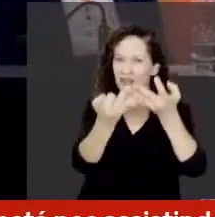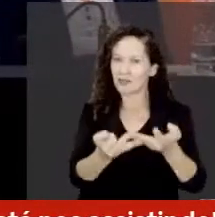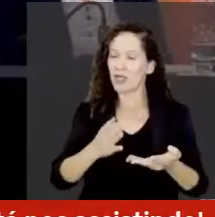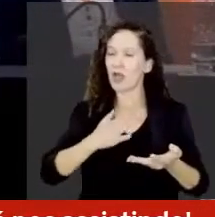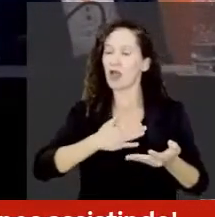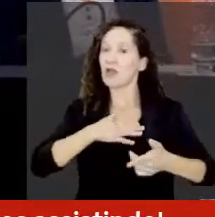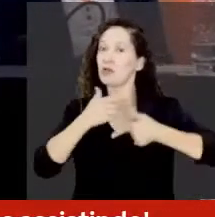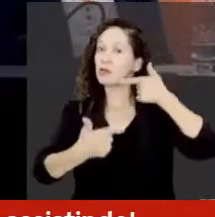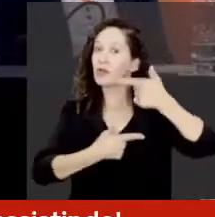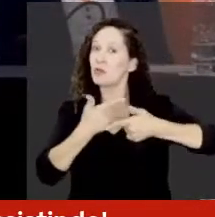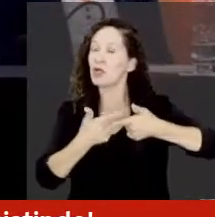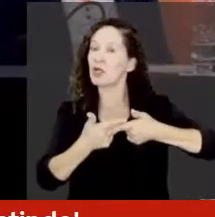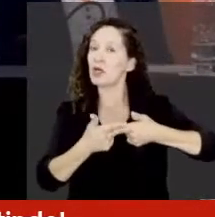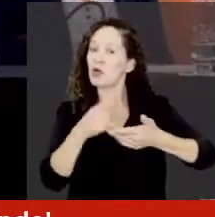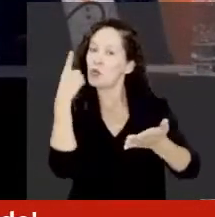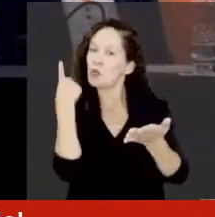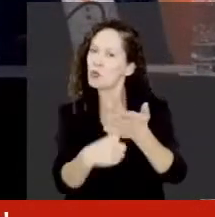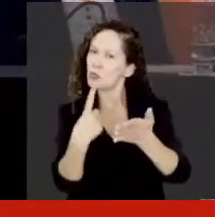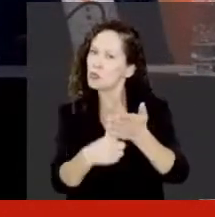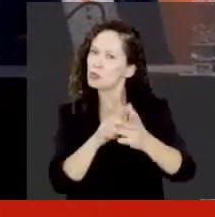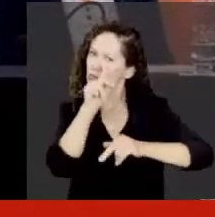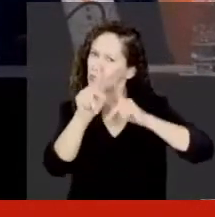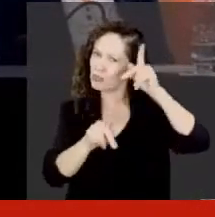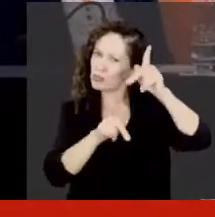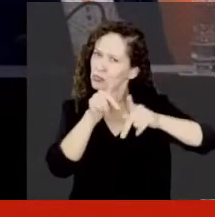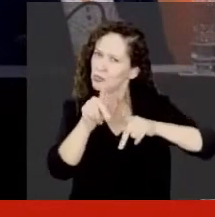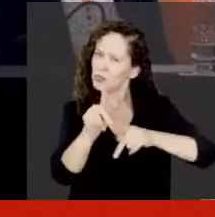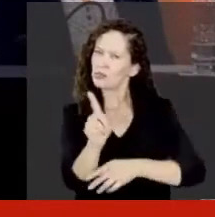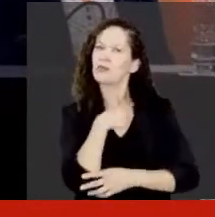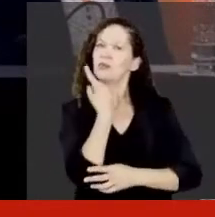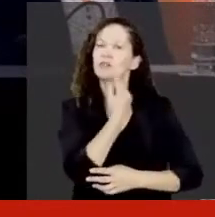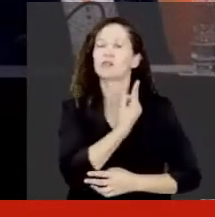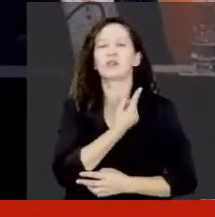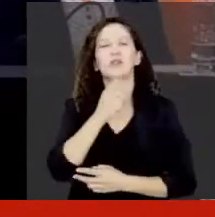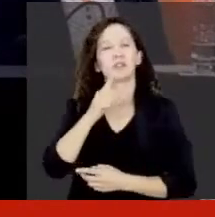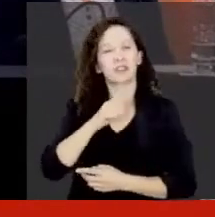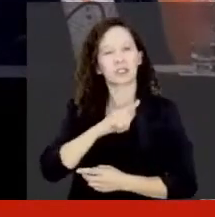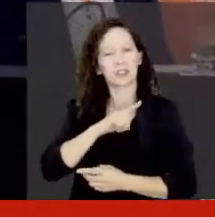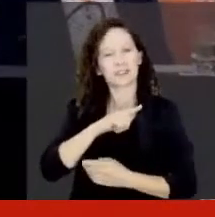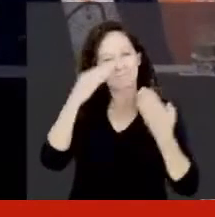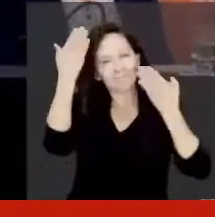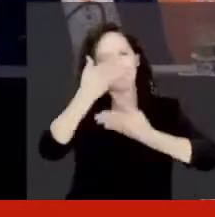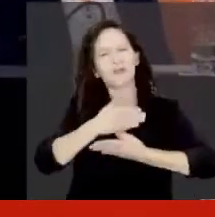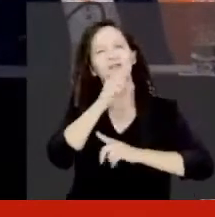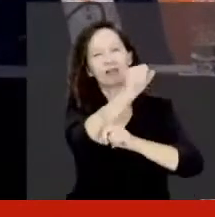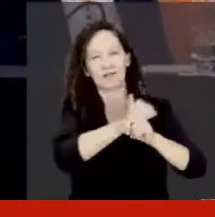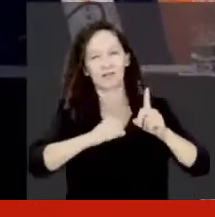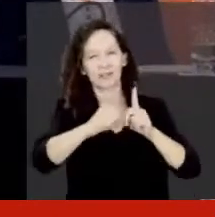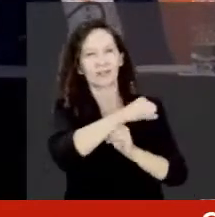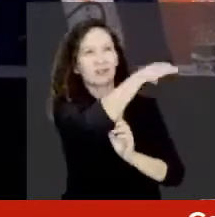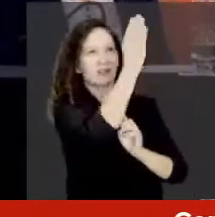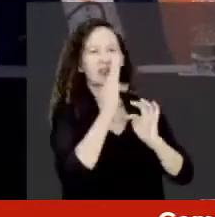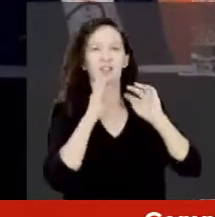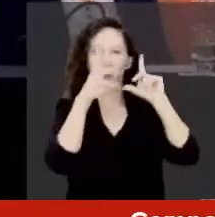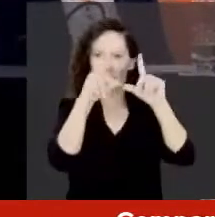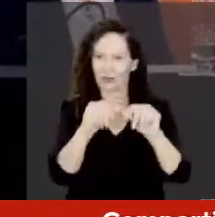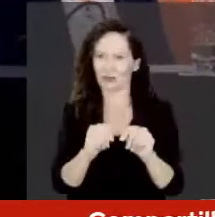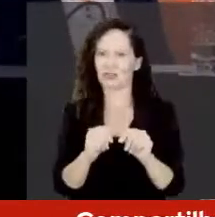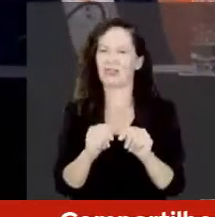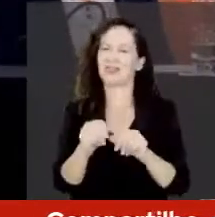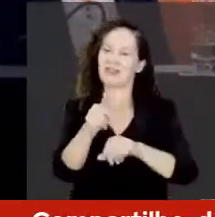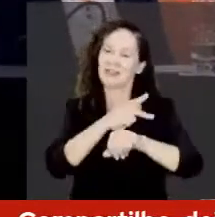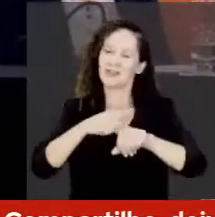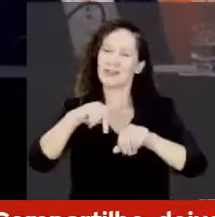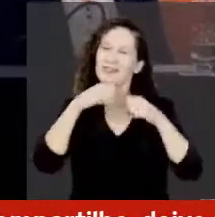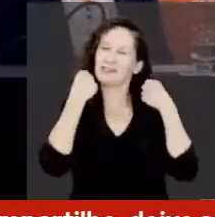fazer estoque regulador, acabou. Hoje nós não temos estoque de nada e diminuiu a área de plantio de feijão, a área